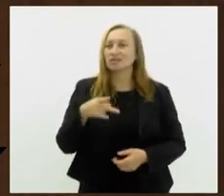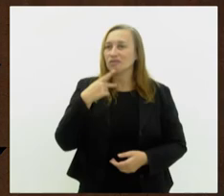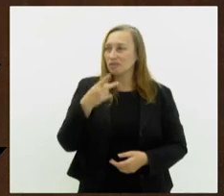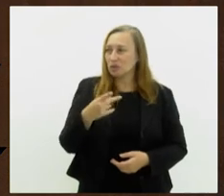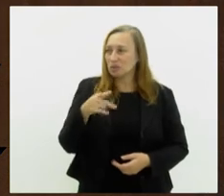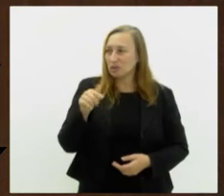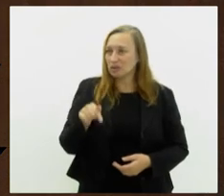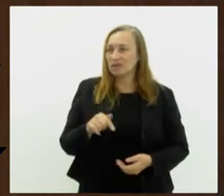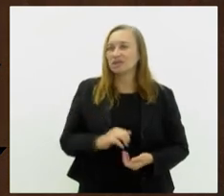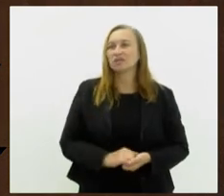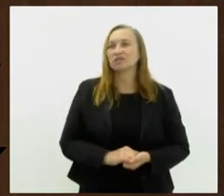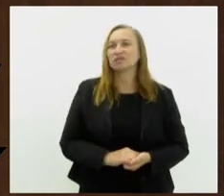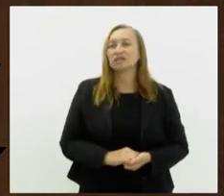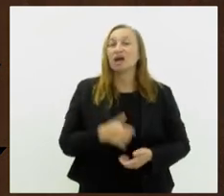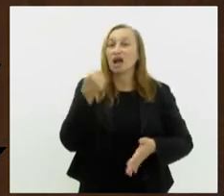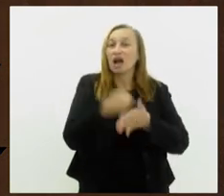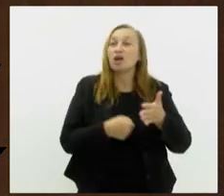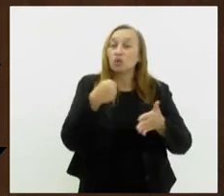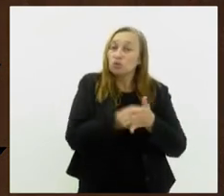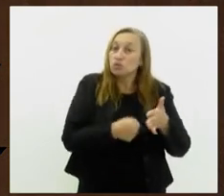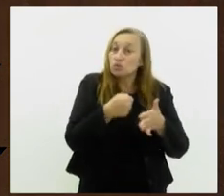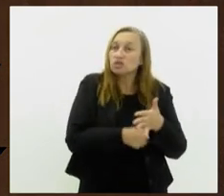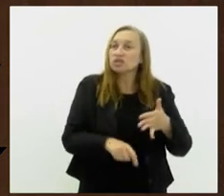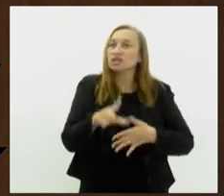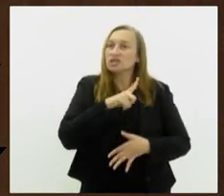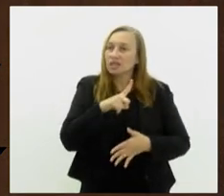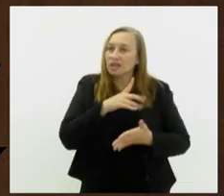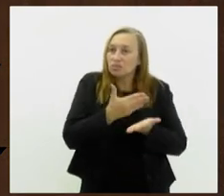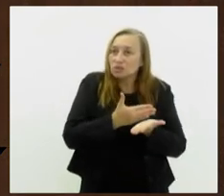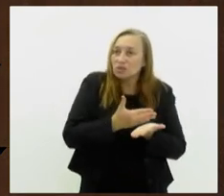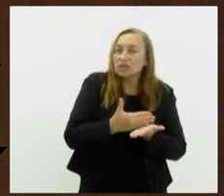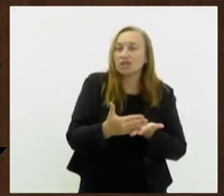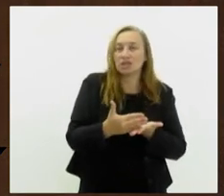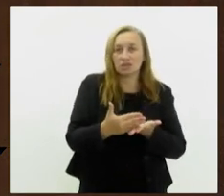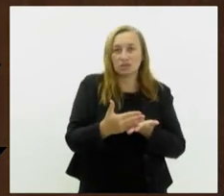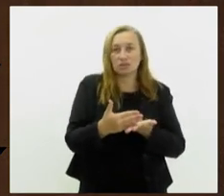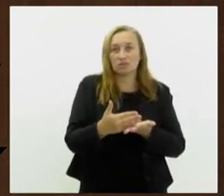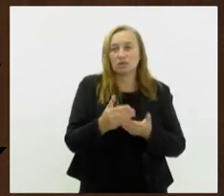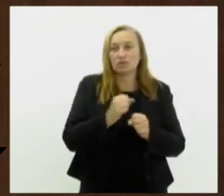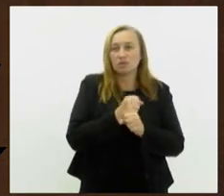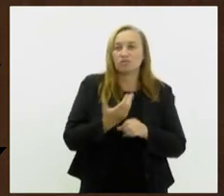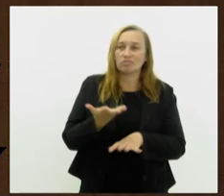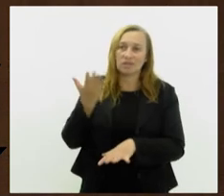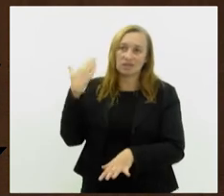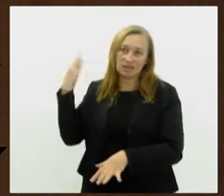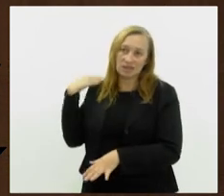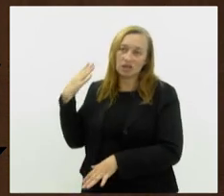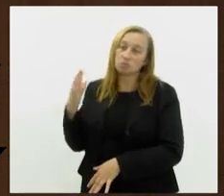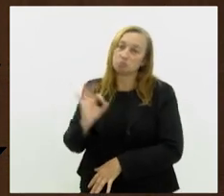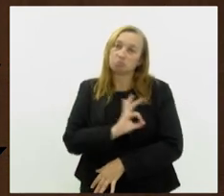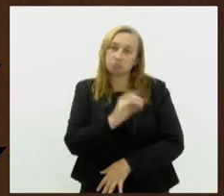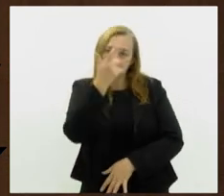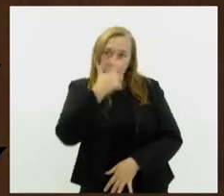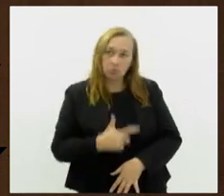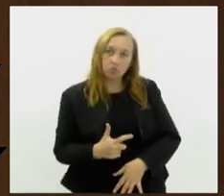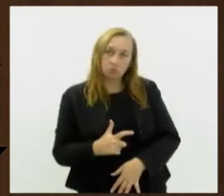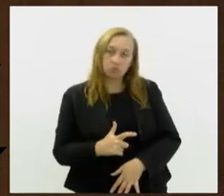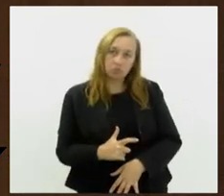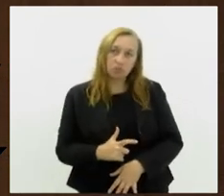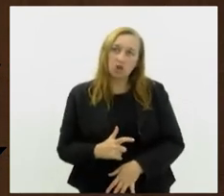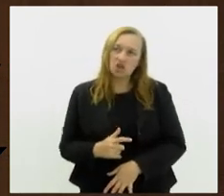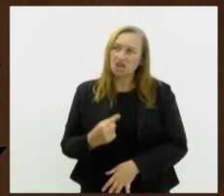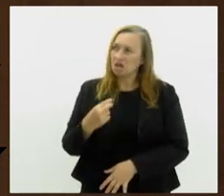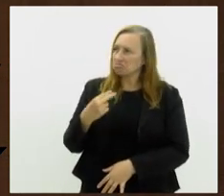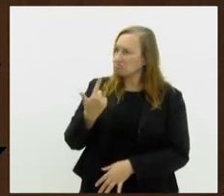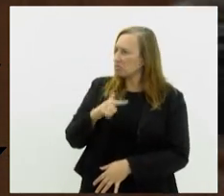antecedeu, a luta que nós travamos desde o mandato passado. Eu sou policial militar, sou da reserva e eu também não